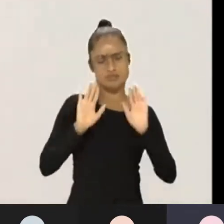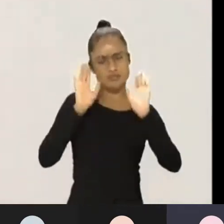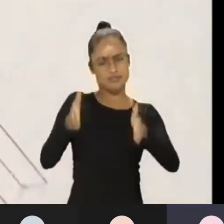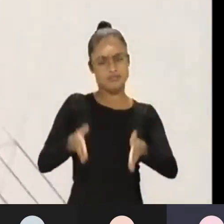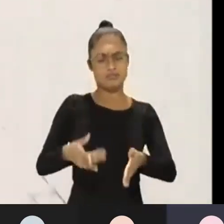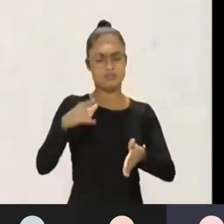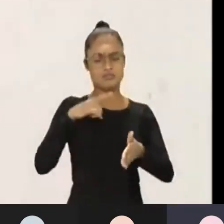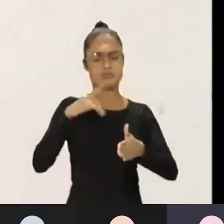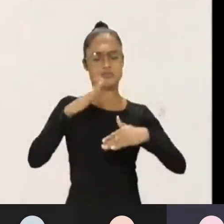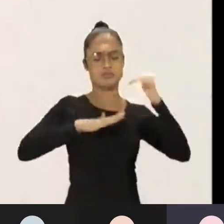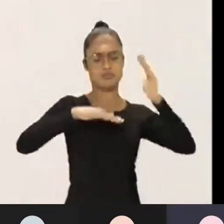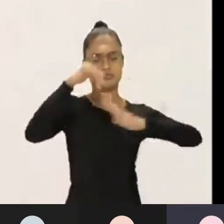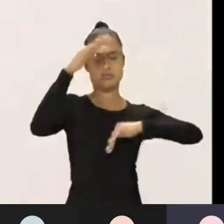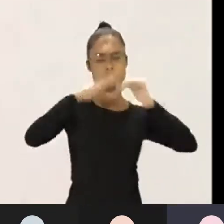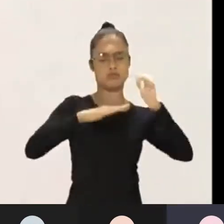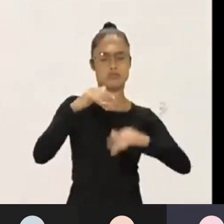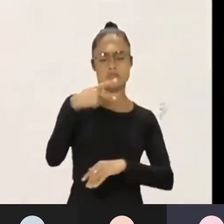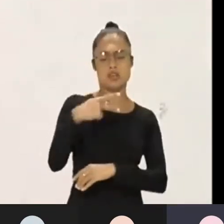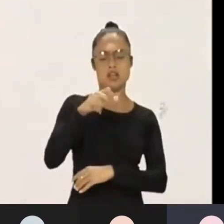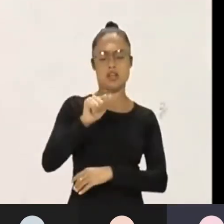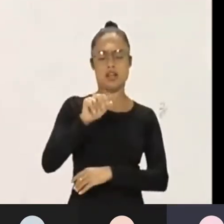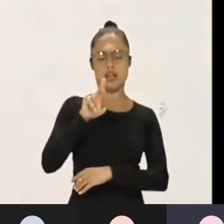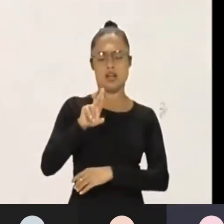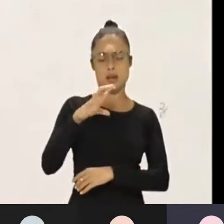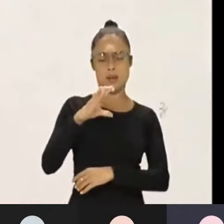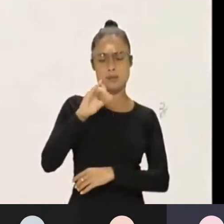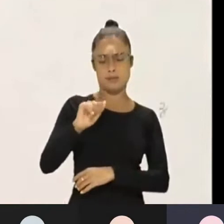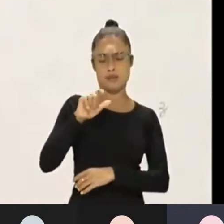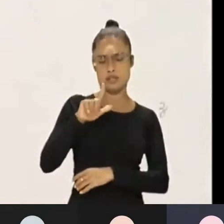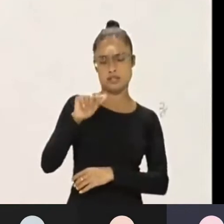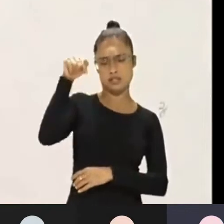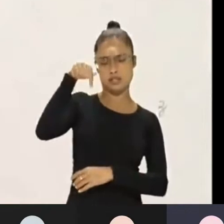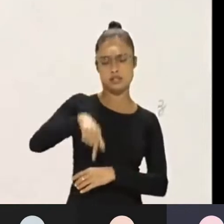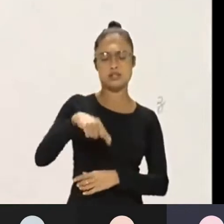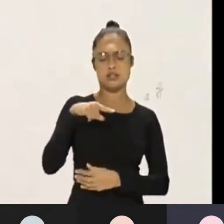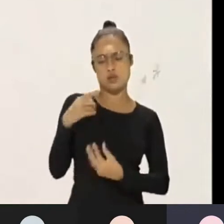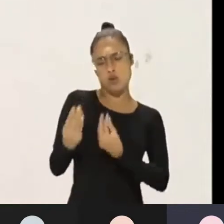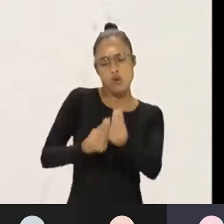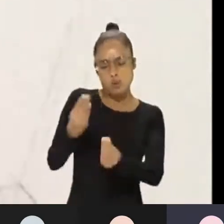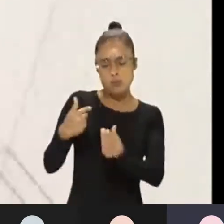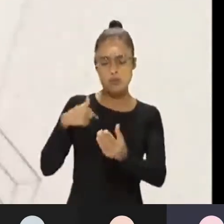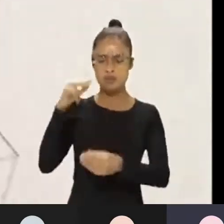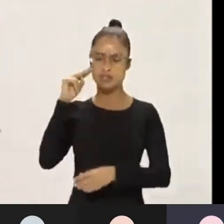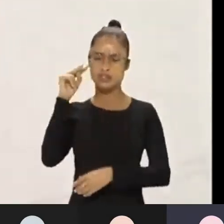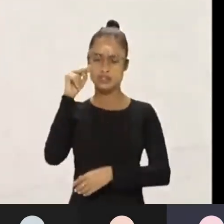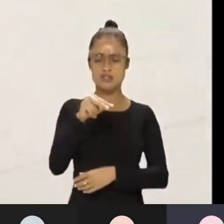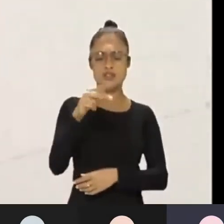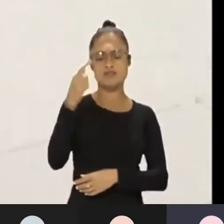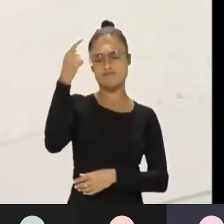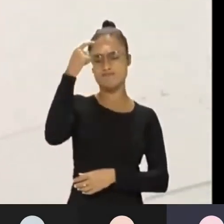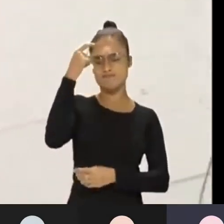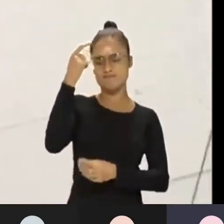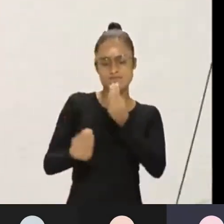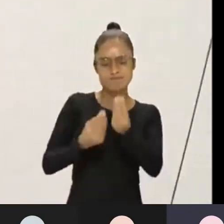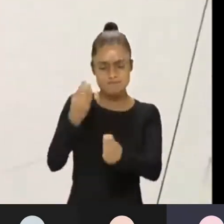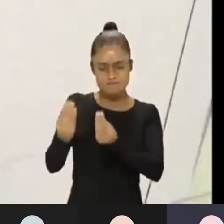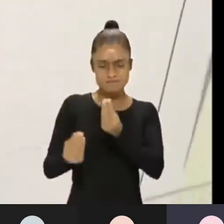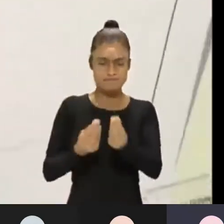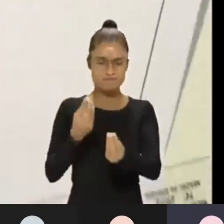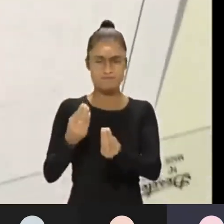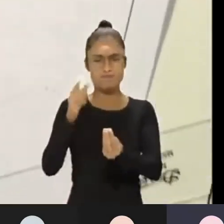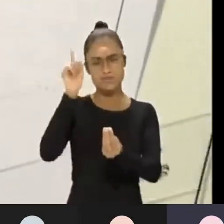né, parciais. Então, para planificar o objeto, você vai pensar nisso compondo com as 6